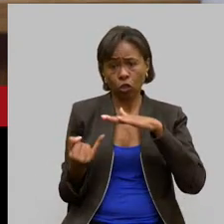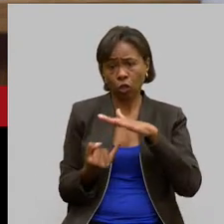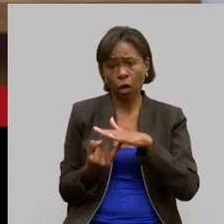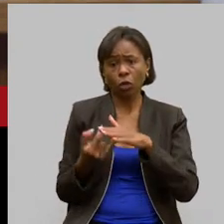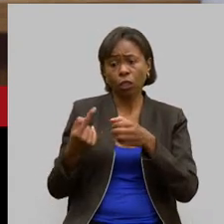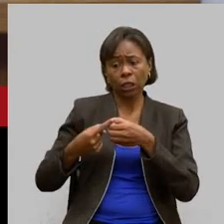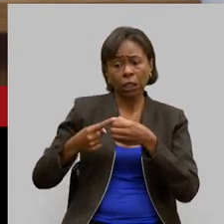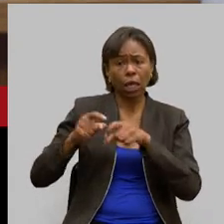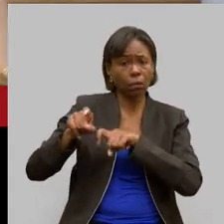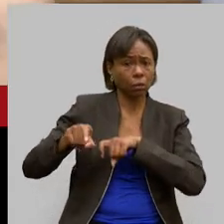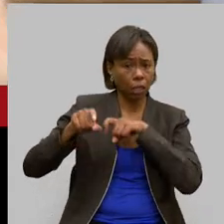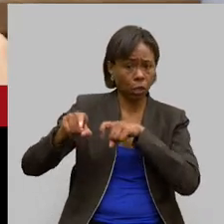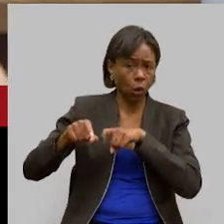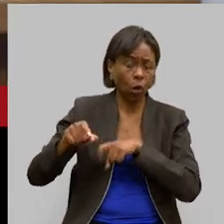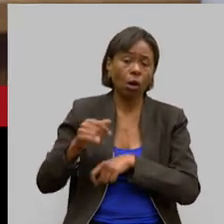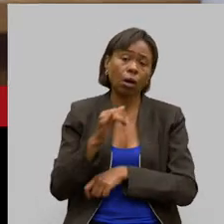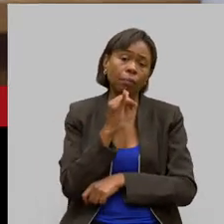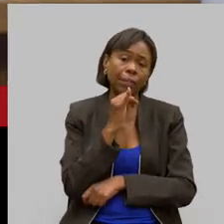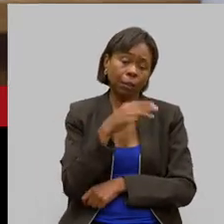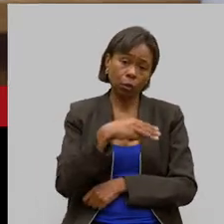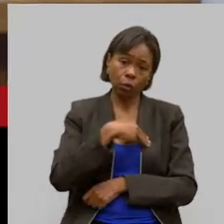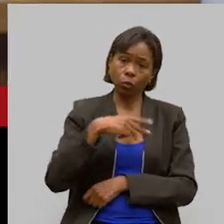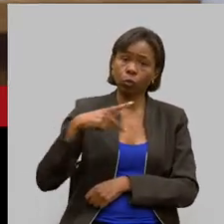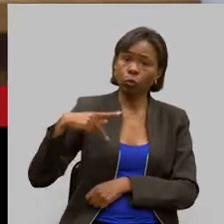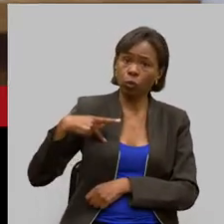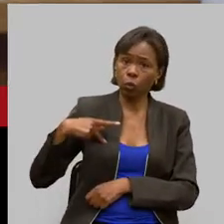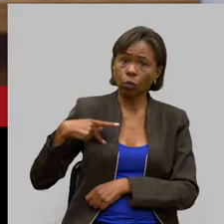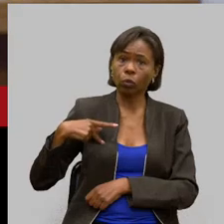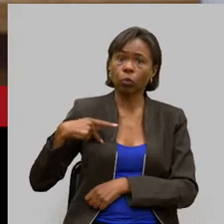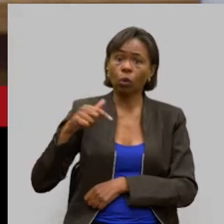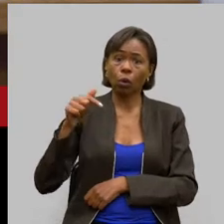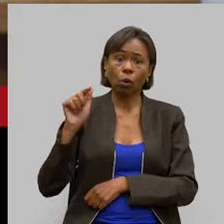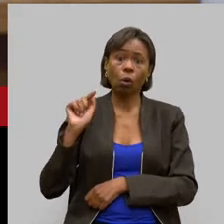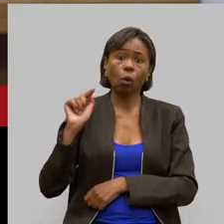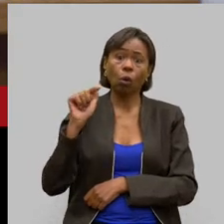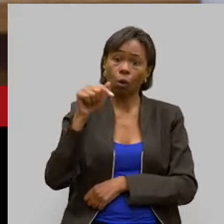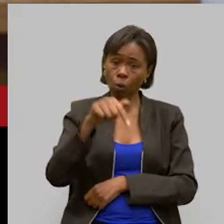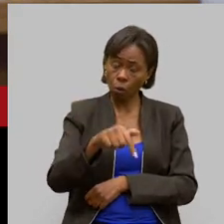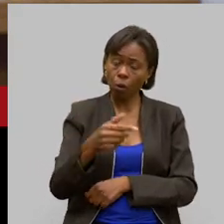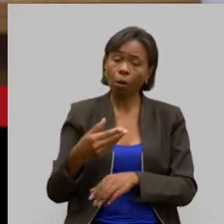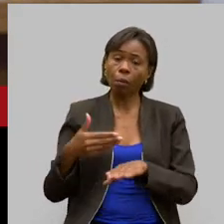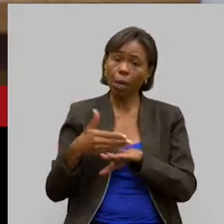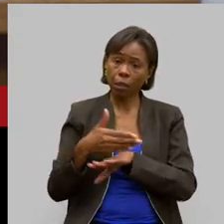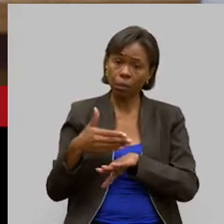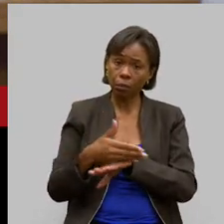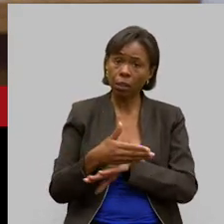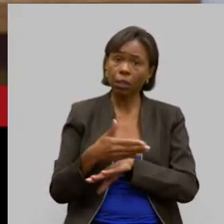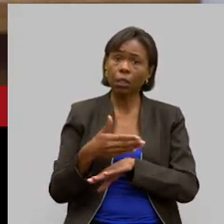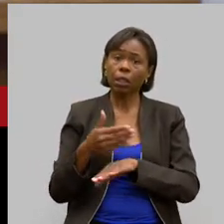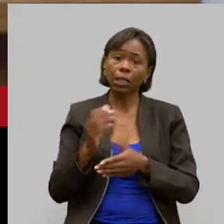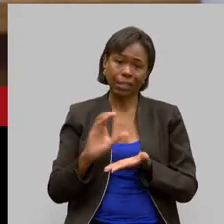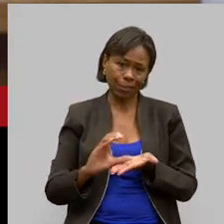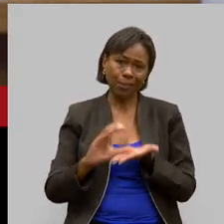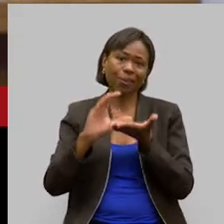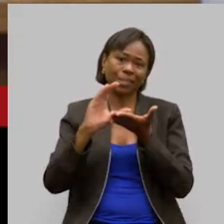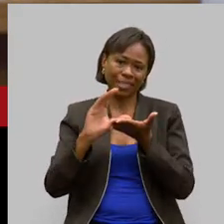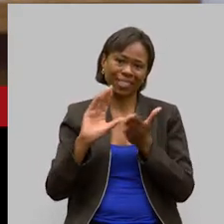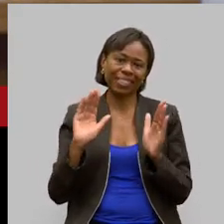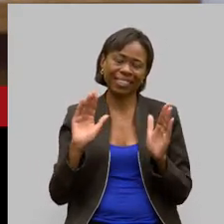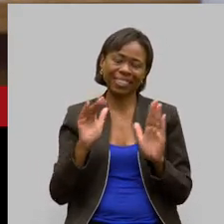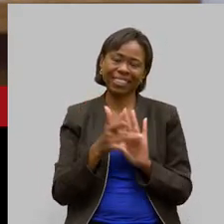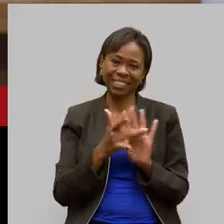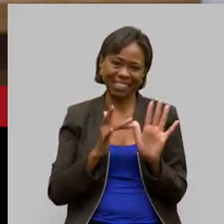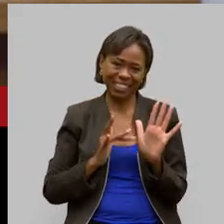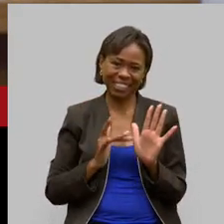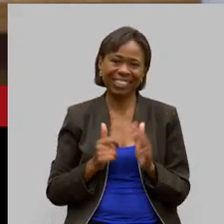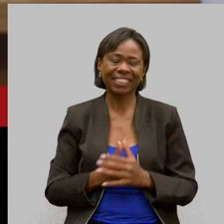inclusive o Ministério Público Crefito tem assento hoje no Conselho Estadual da pessoa com deficiência e é isso Deputado queria